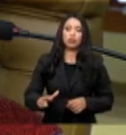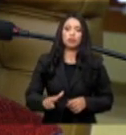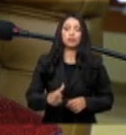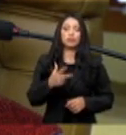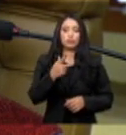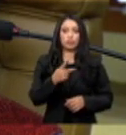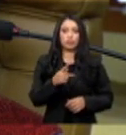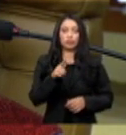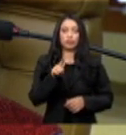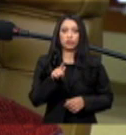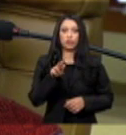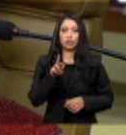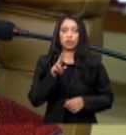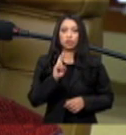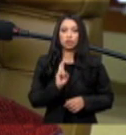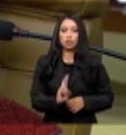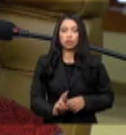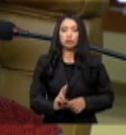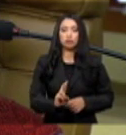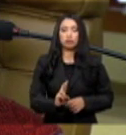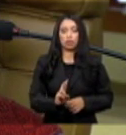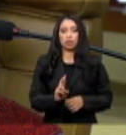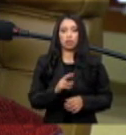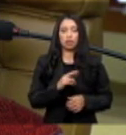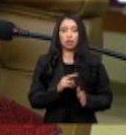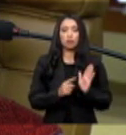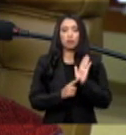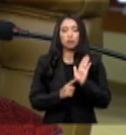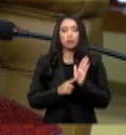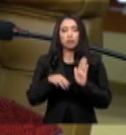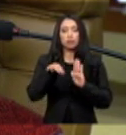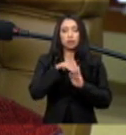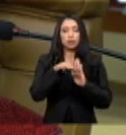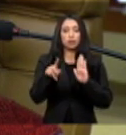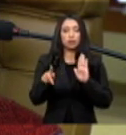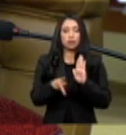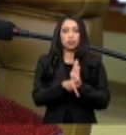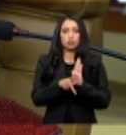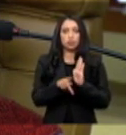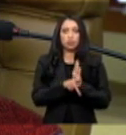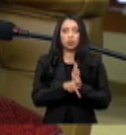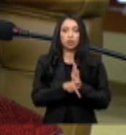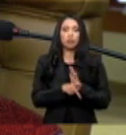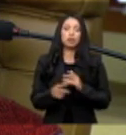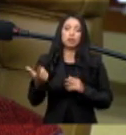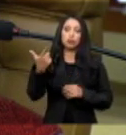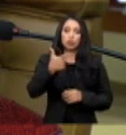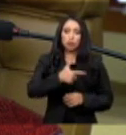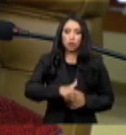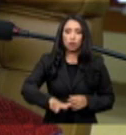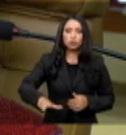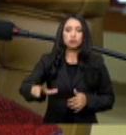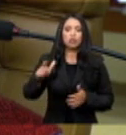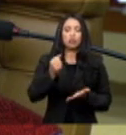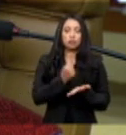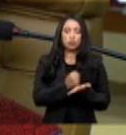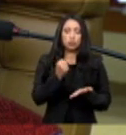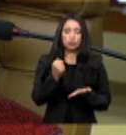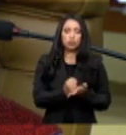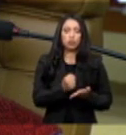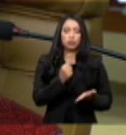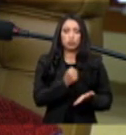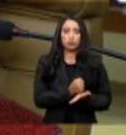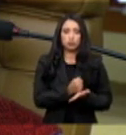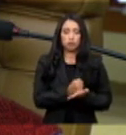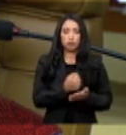Procuradoria-Geral da República, na peça inicial, a medida provisória disciplina um mecanismo de prorrogação contratual e estabelece os institutos